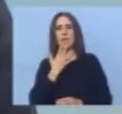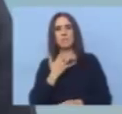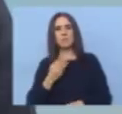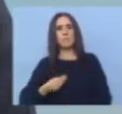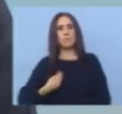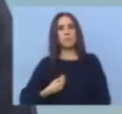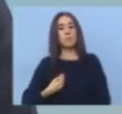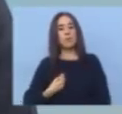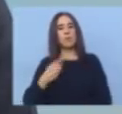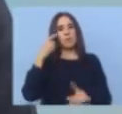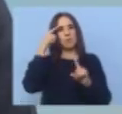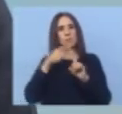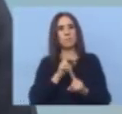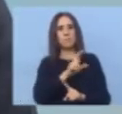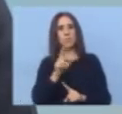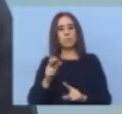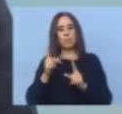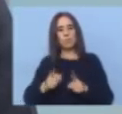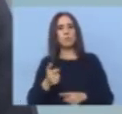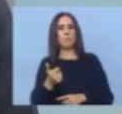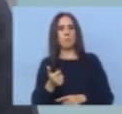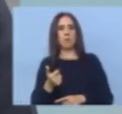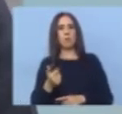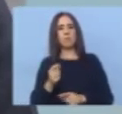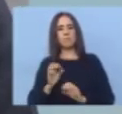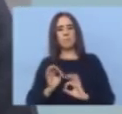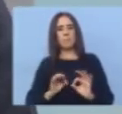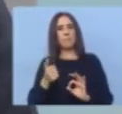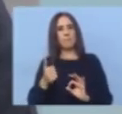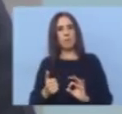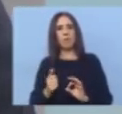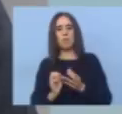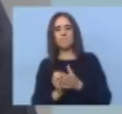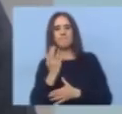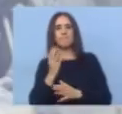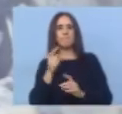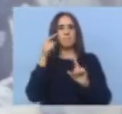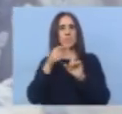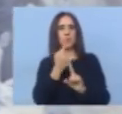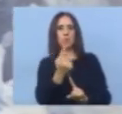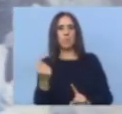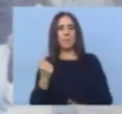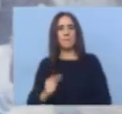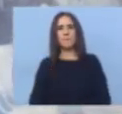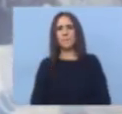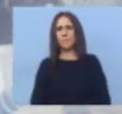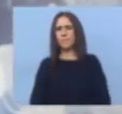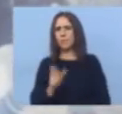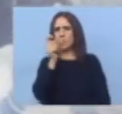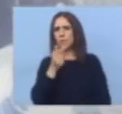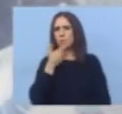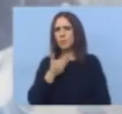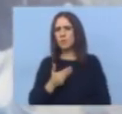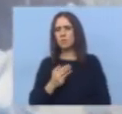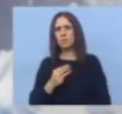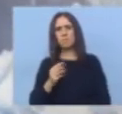de que as missões comecem bem, que começamos a plantar bem cada missão. A sua experiência é um projeto acertado para o ambiente da